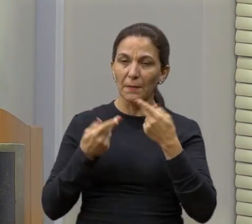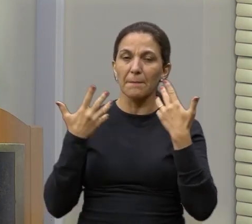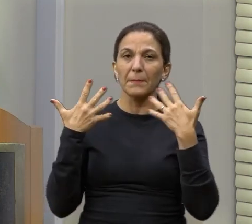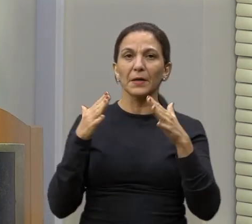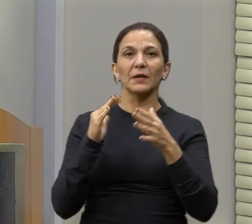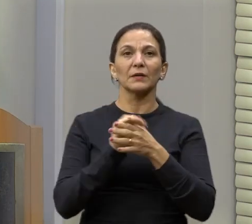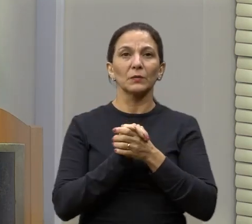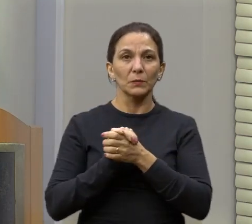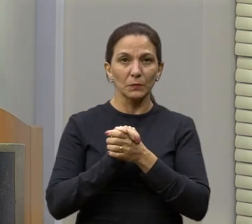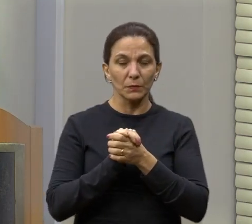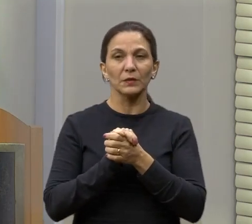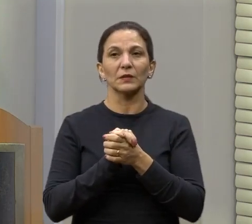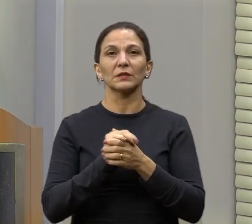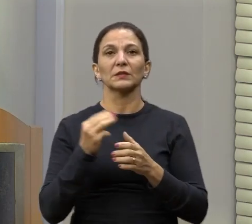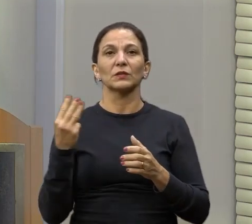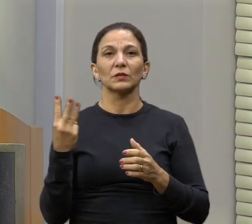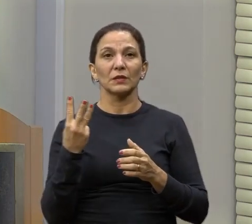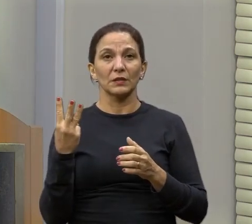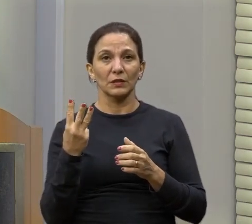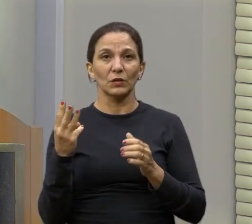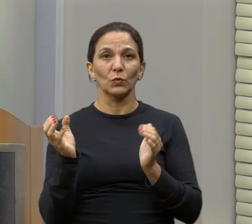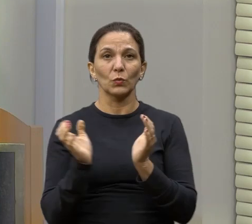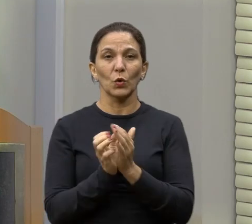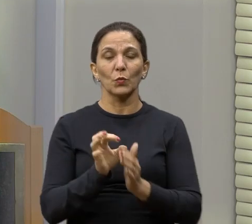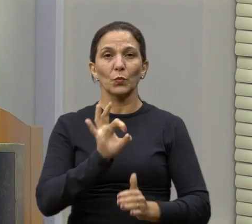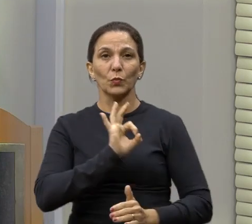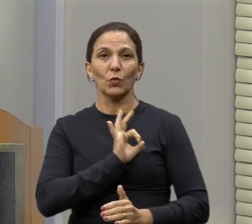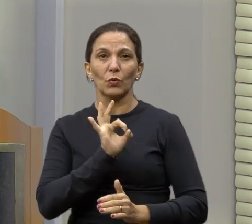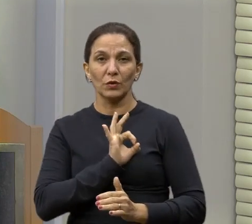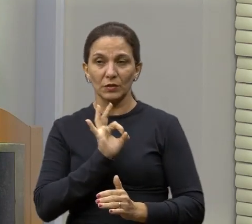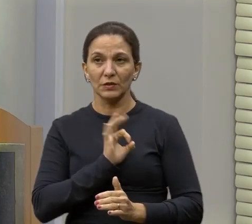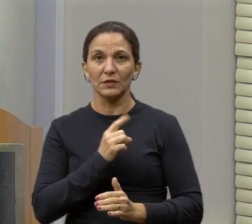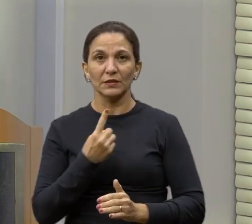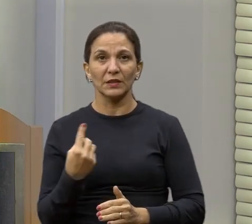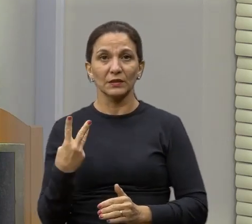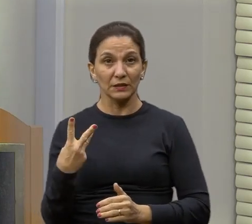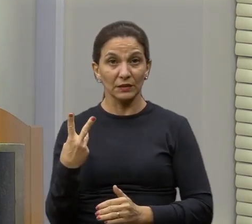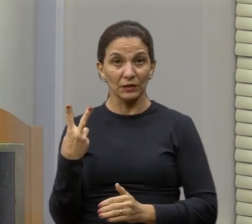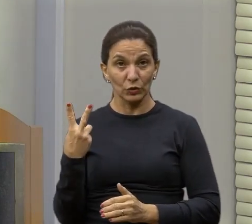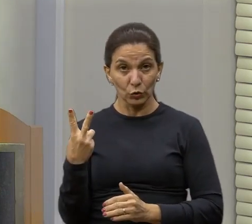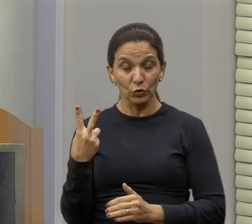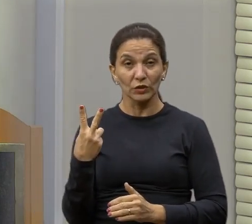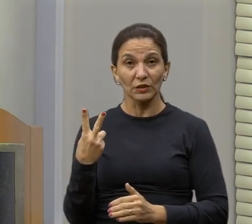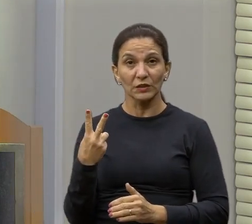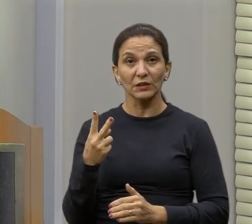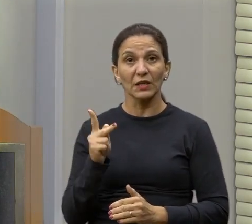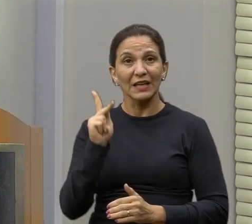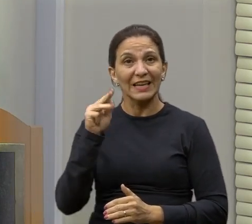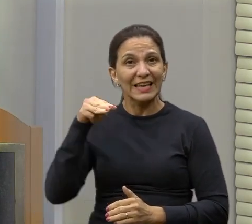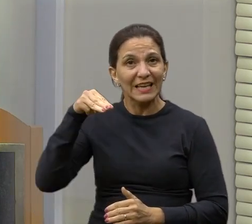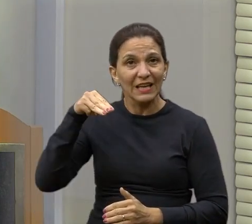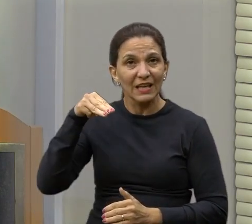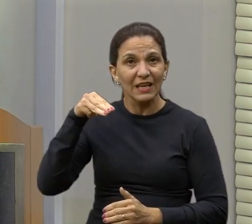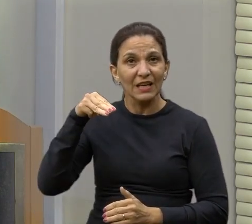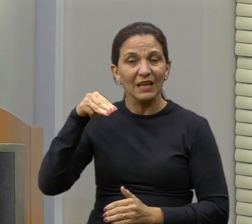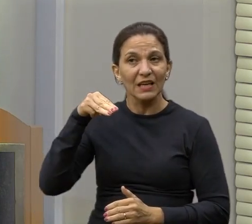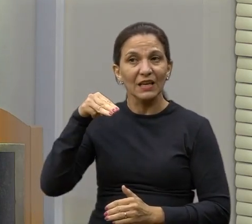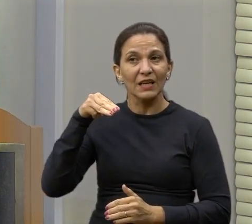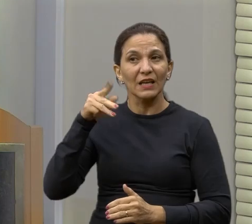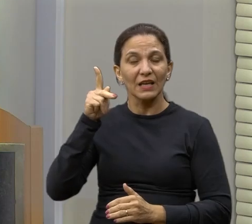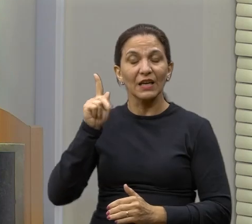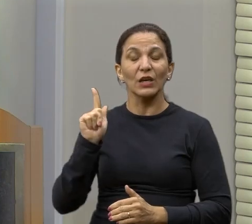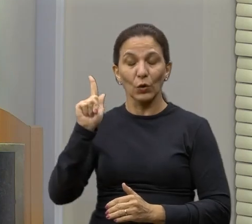3º Batalhão de Polícia Rodoviária pela brilhante apreensão de 132 quilos de droga que foram tiradas do